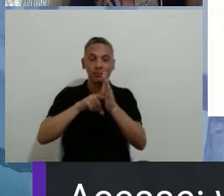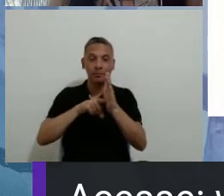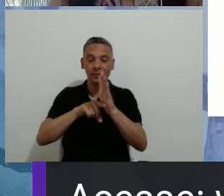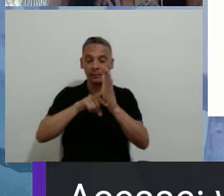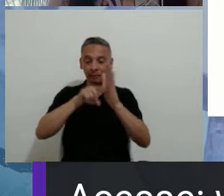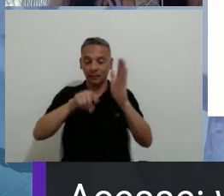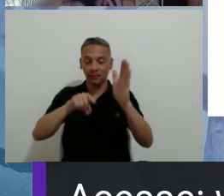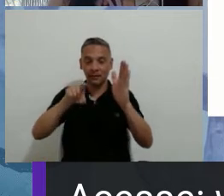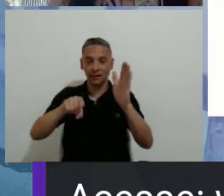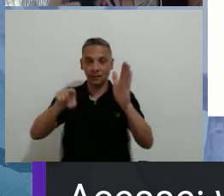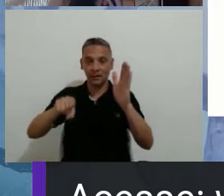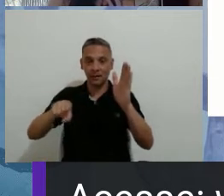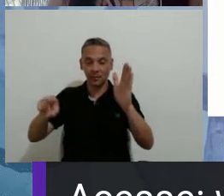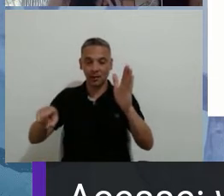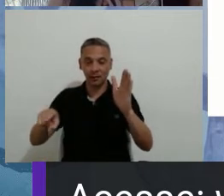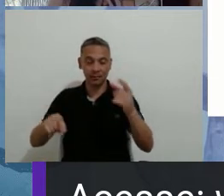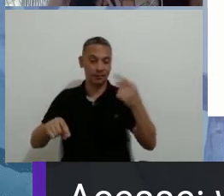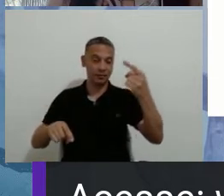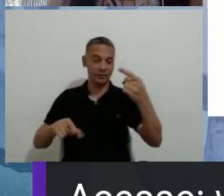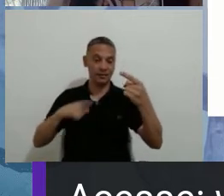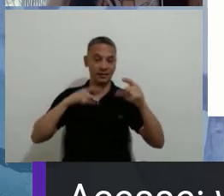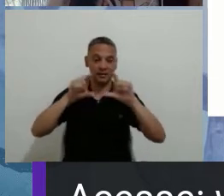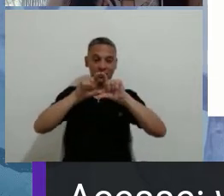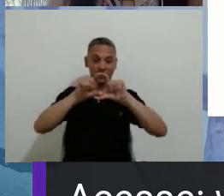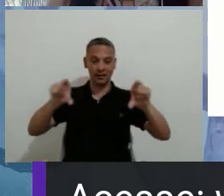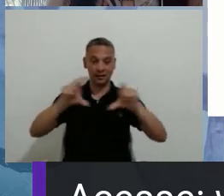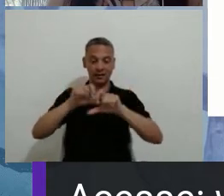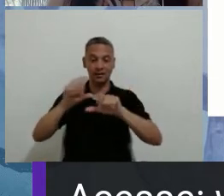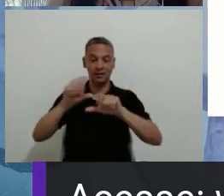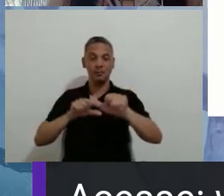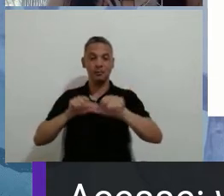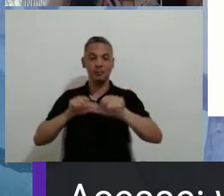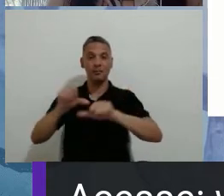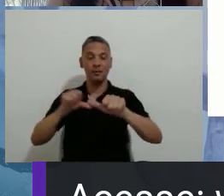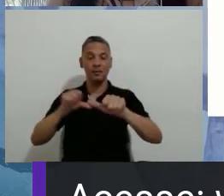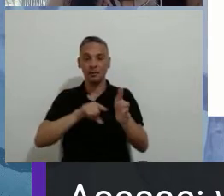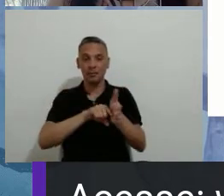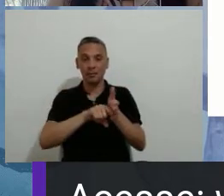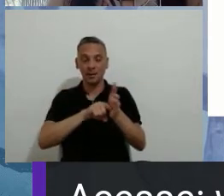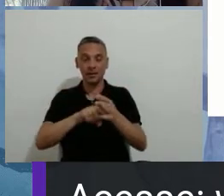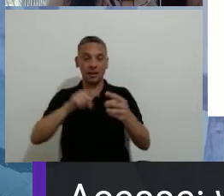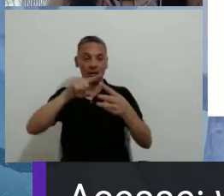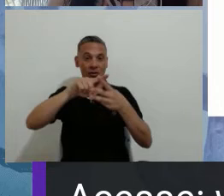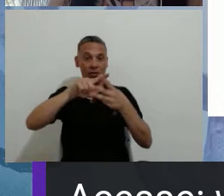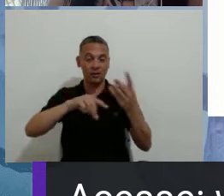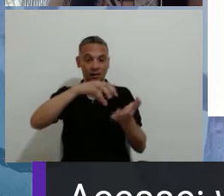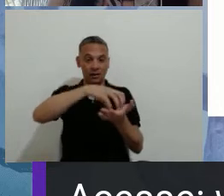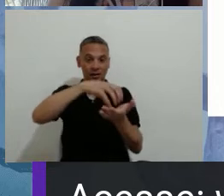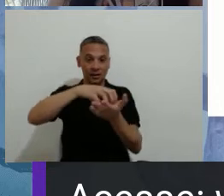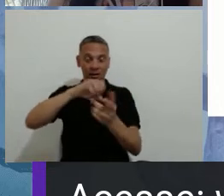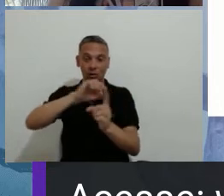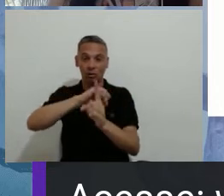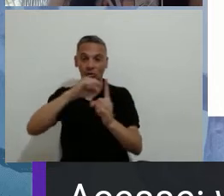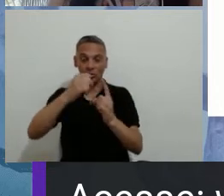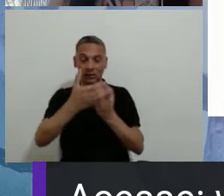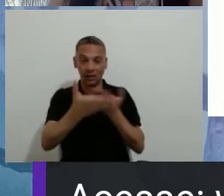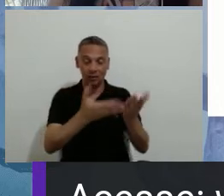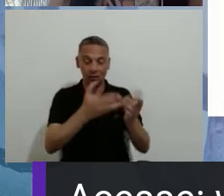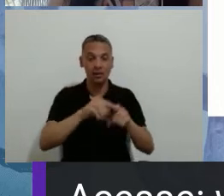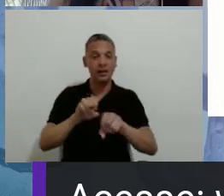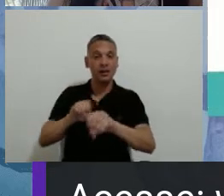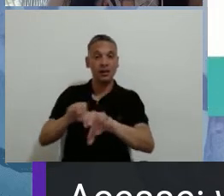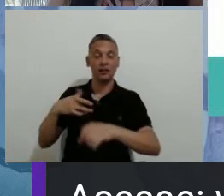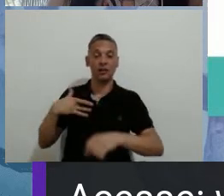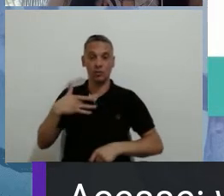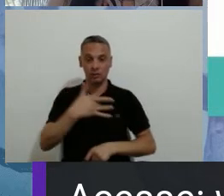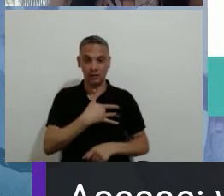eixo 1. Esse painel, ele alterna dados nas 3 áreas de assistência social, educação e saúde, e alterna também